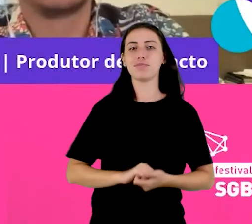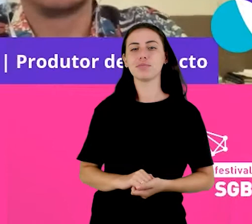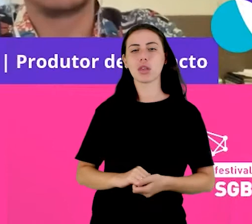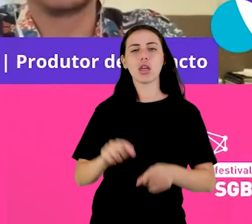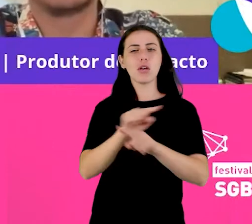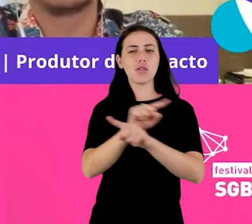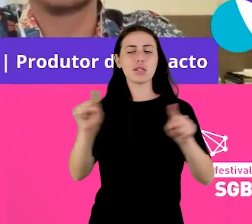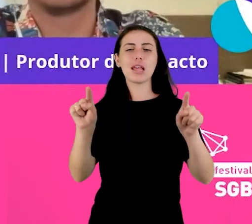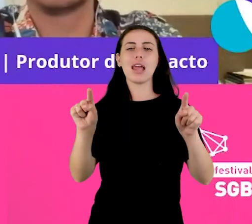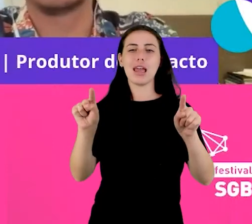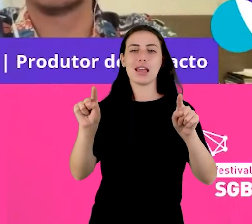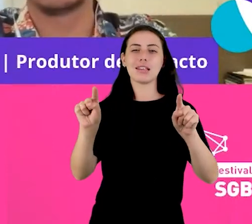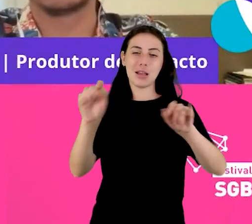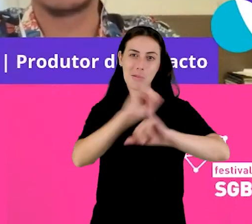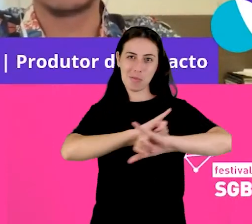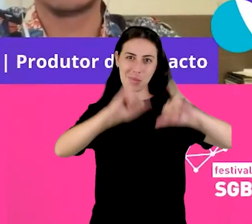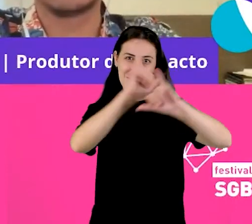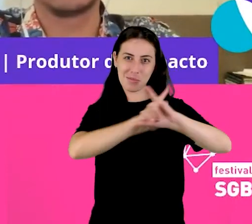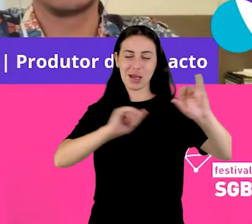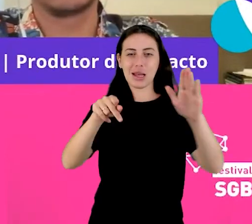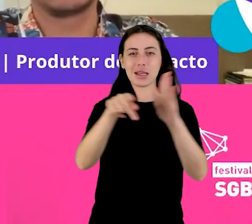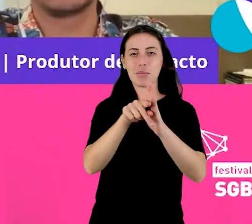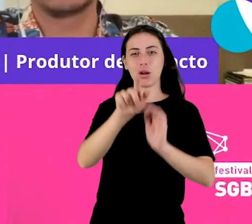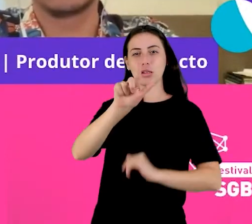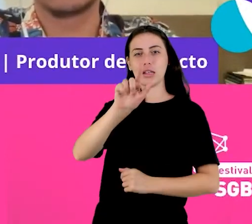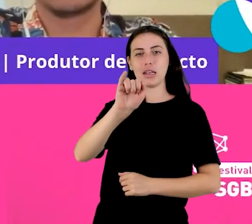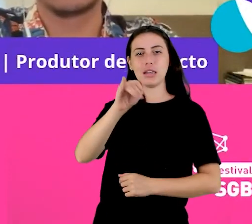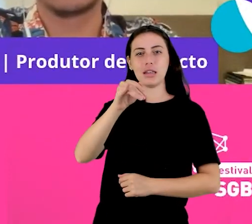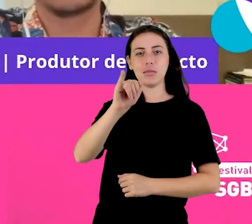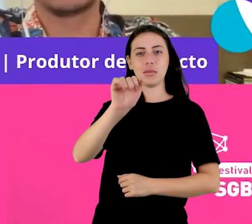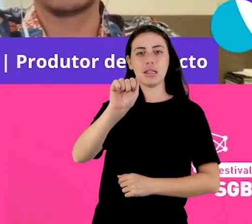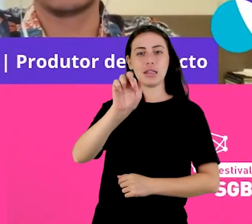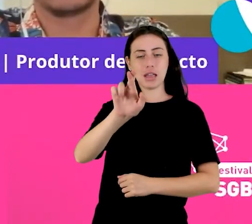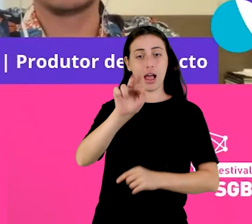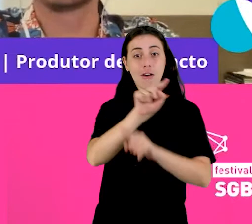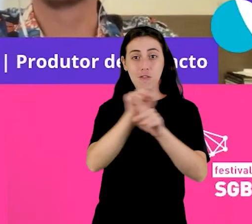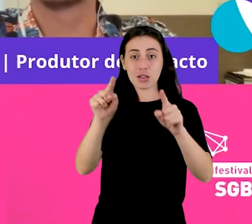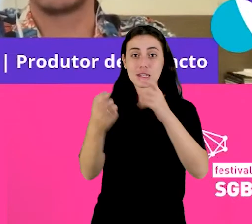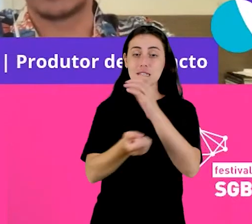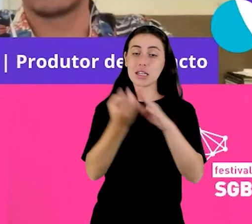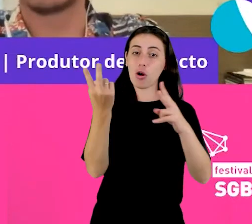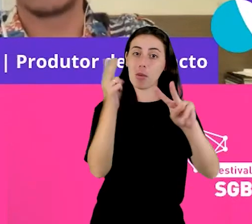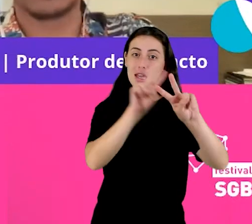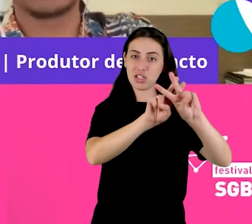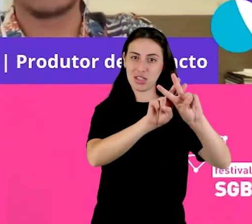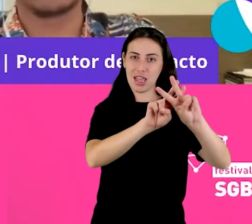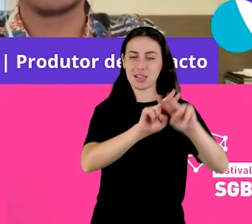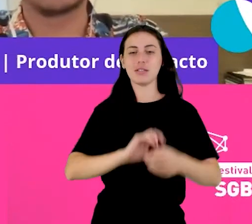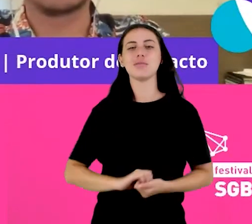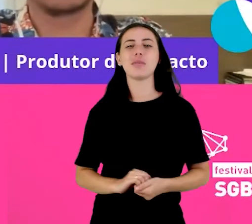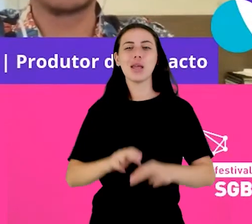perguntas, várias, aliás, no caso. Vocês criaram também, durante a campanha do Limiar, uma hashtag para que as pessoas pudessem contar as suas